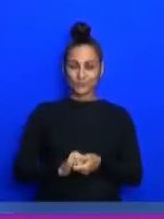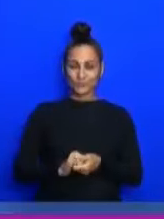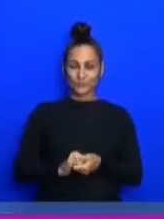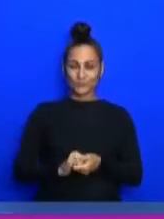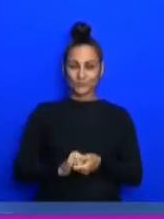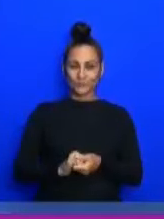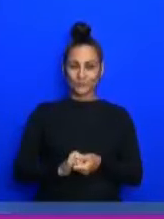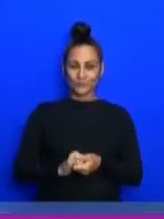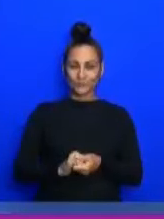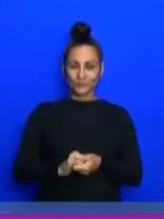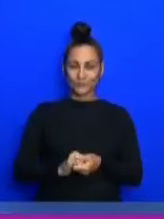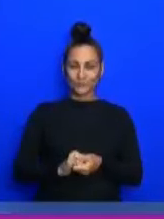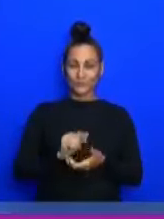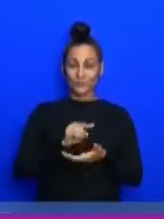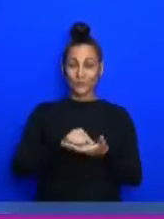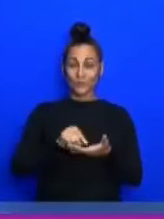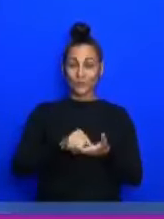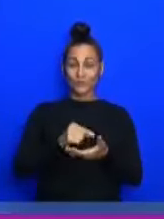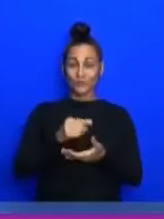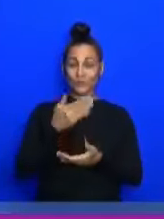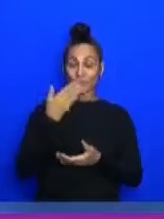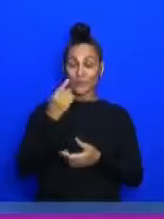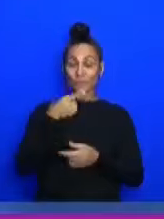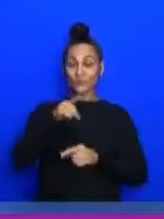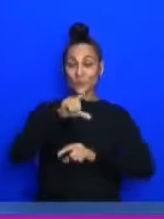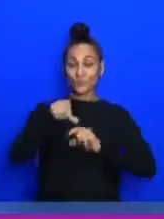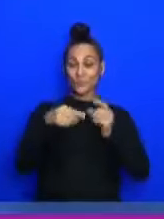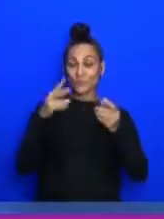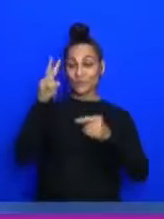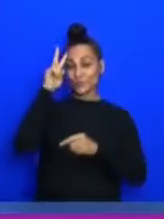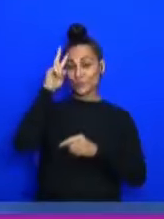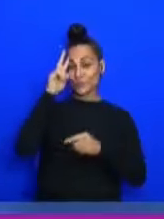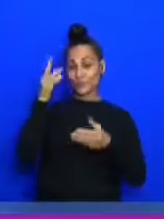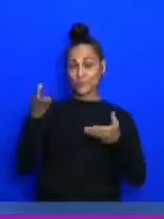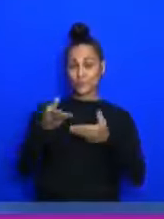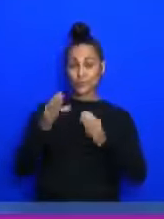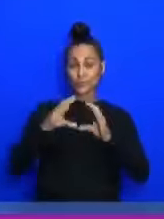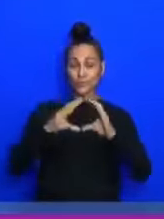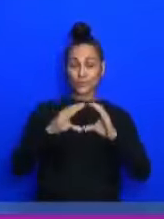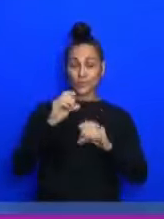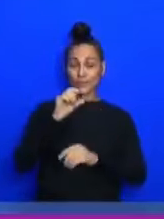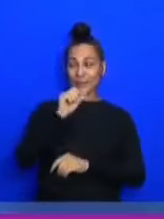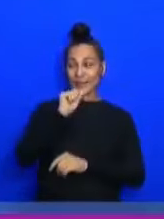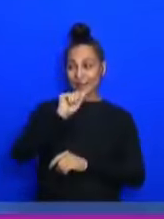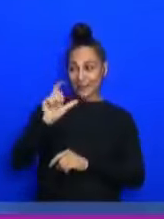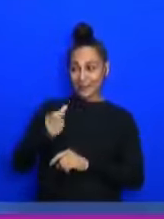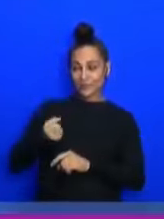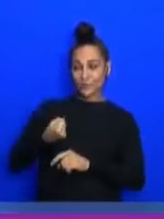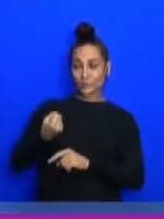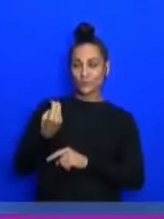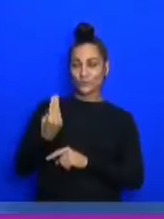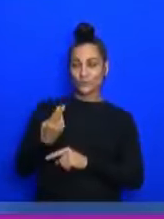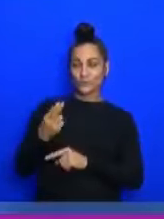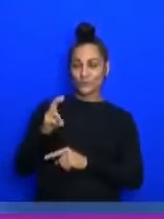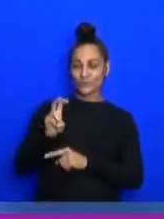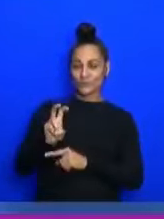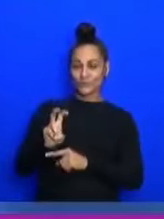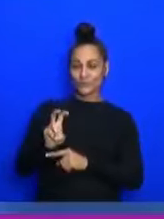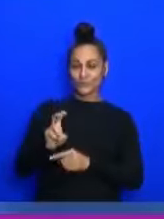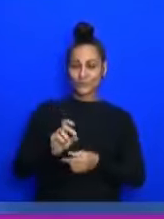18 L fá último sorteio desta segunda-feira bola azul 25 Azul